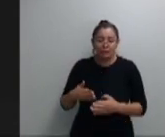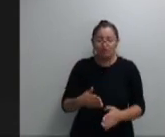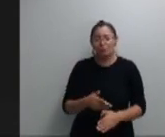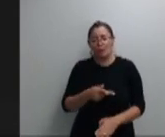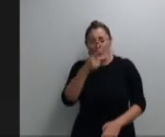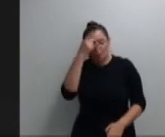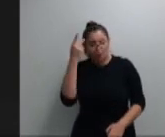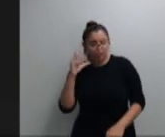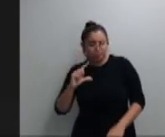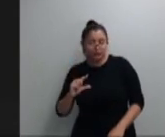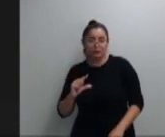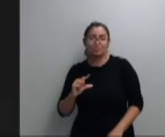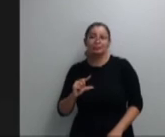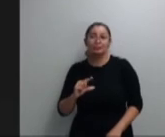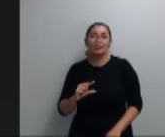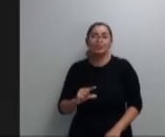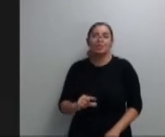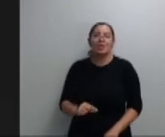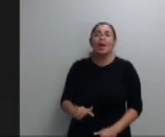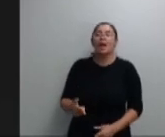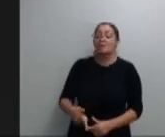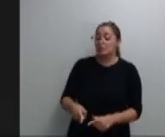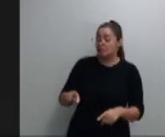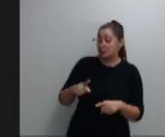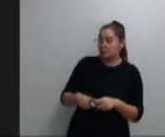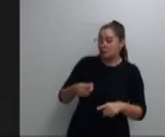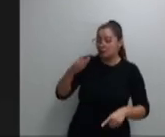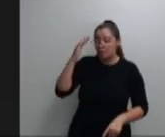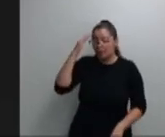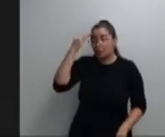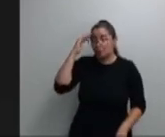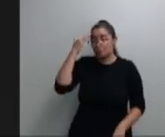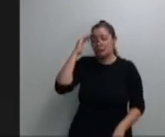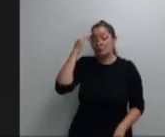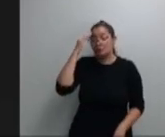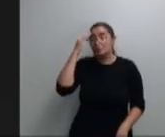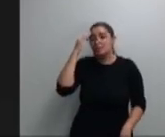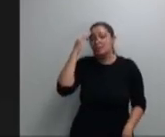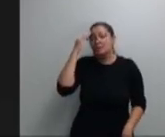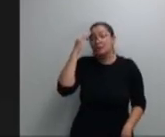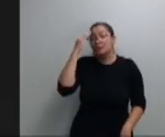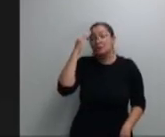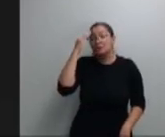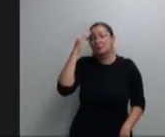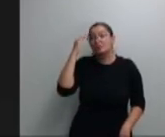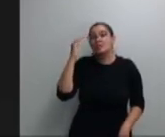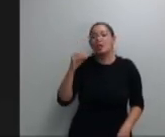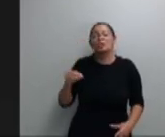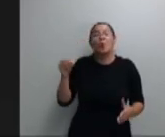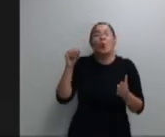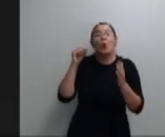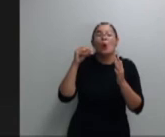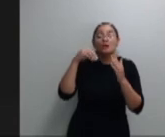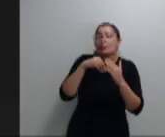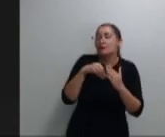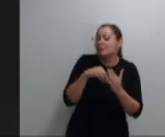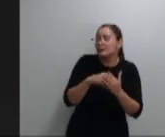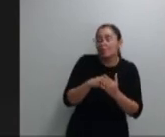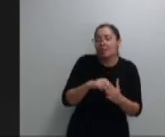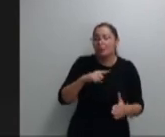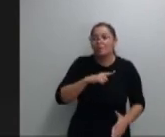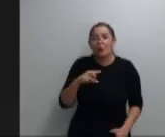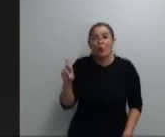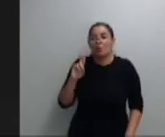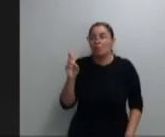assim independentemente do conceito que determinada atitude possa ocupar nas teorias econômicas ela será